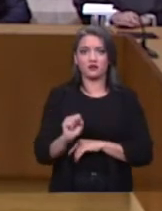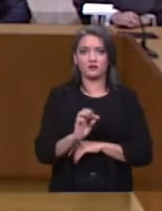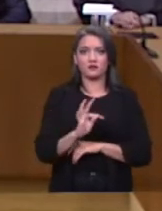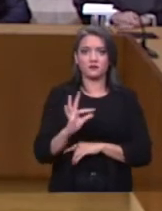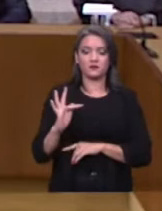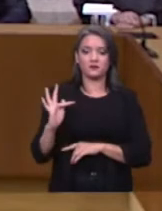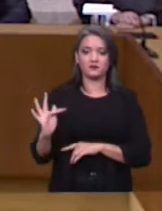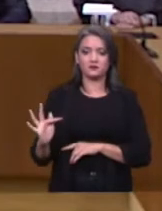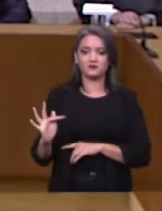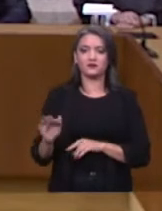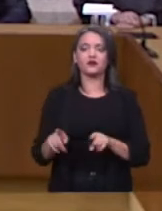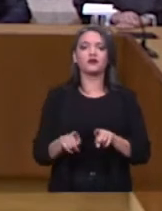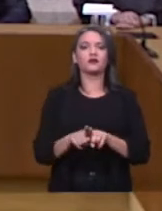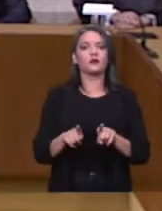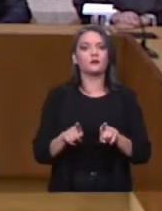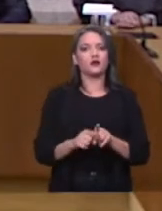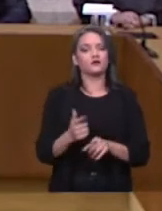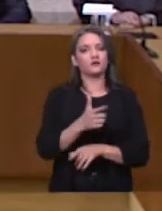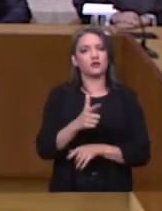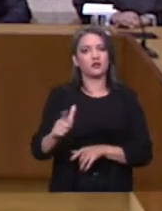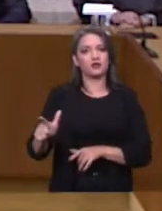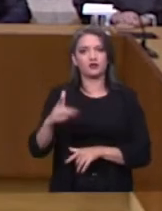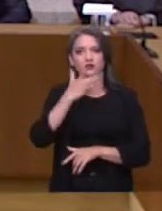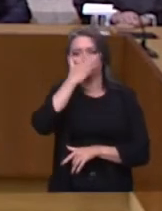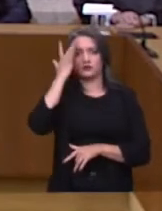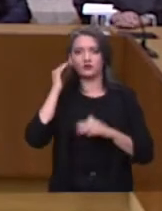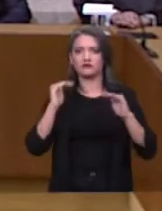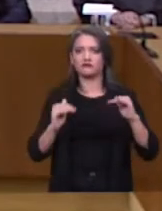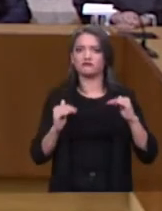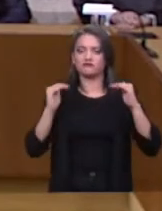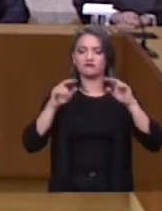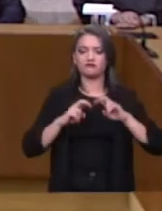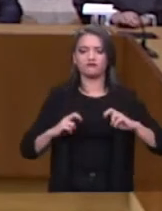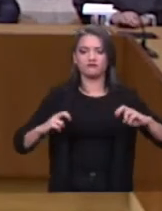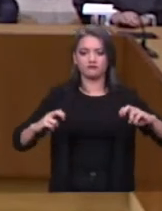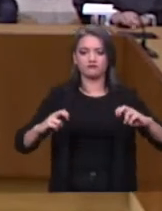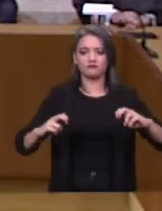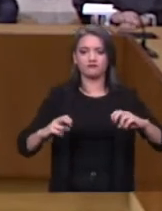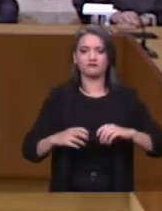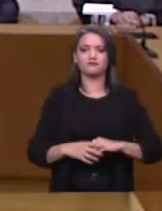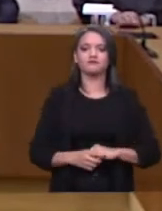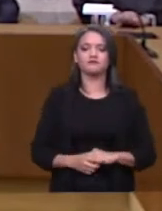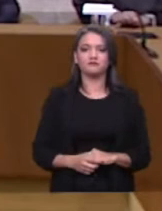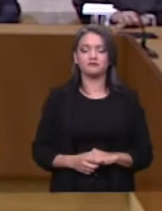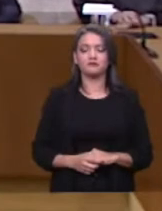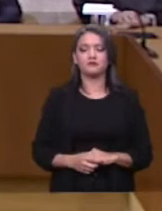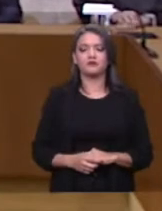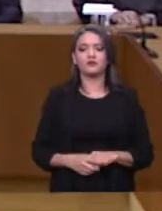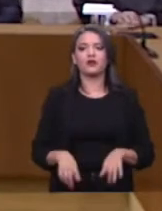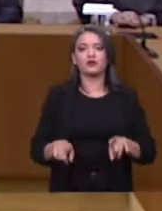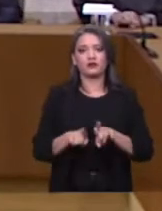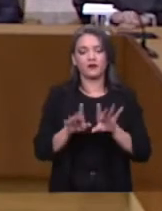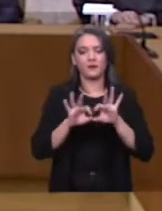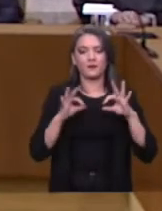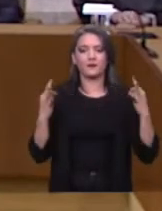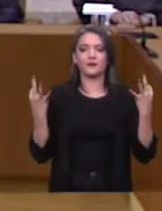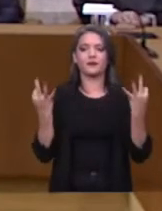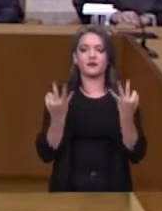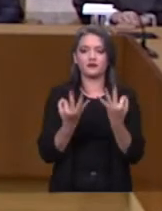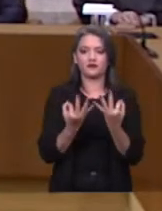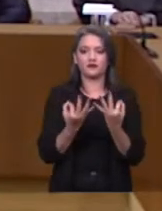Federal e das demais autoridades que compõem a mesa e os cancelos bem como de seus familiares